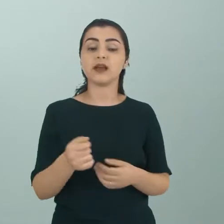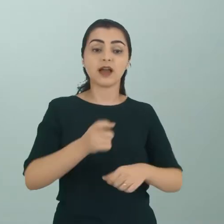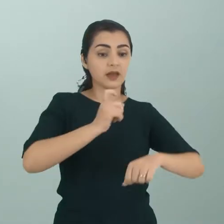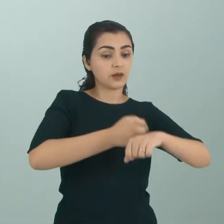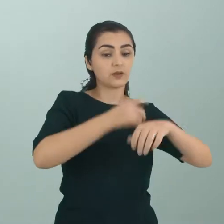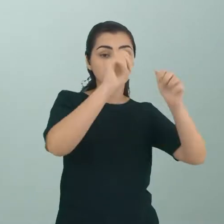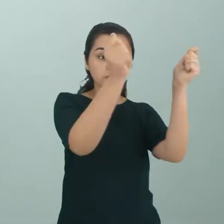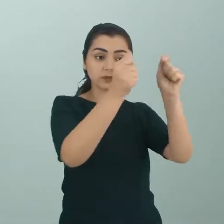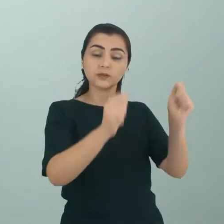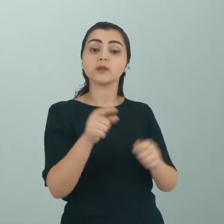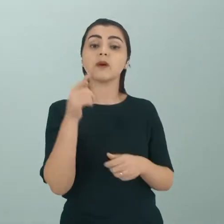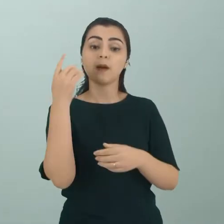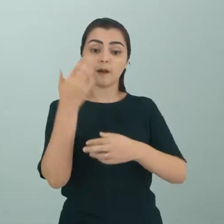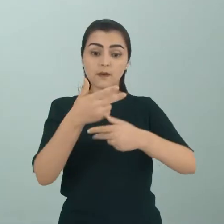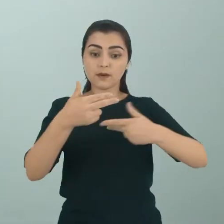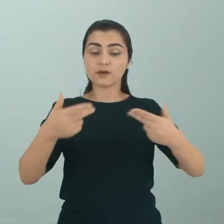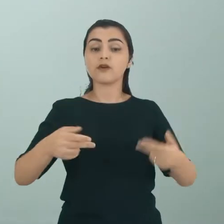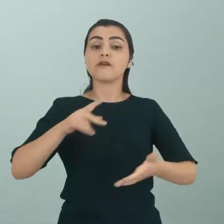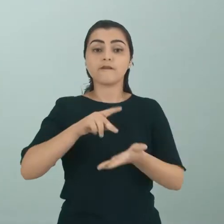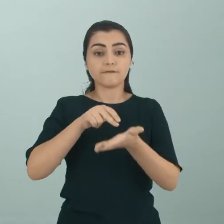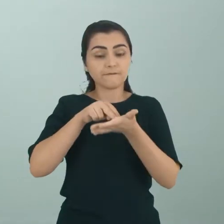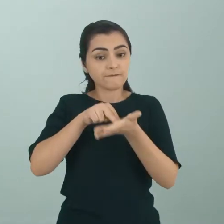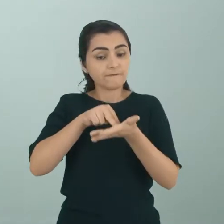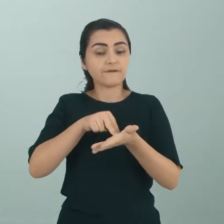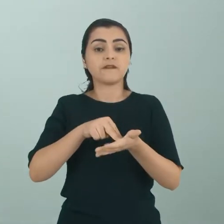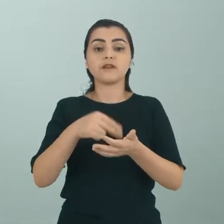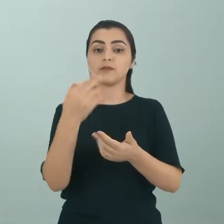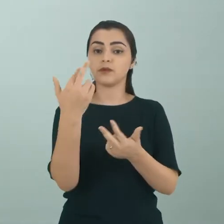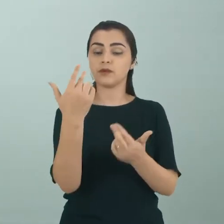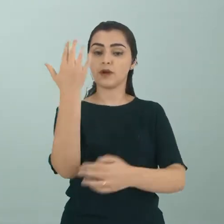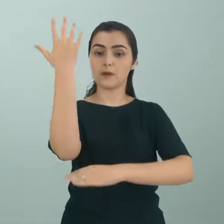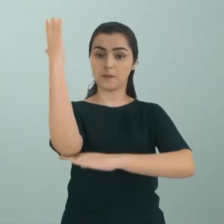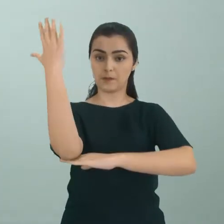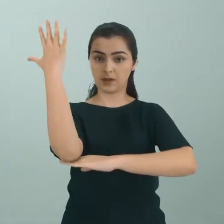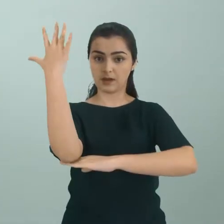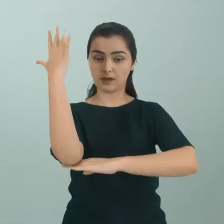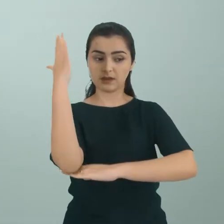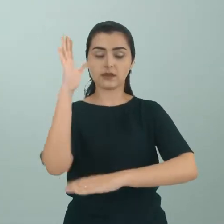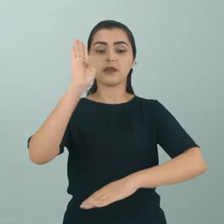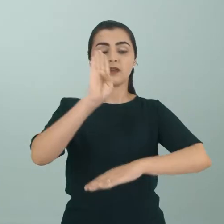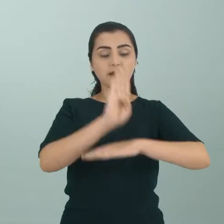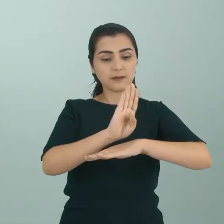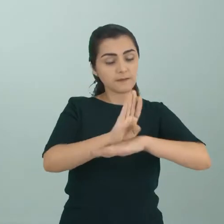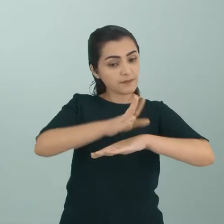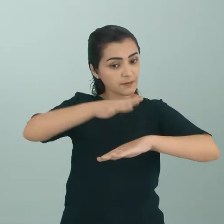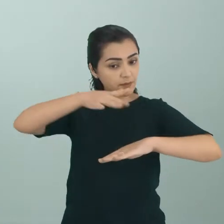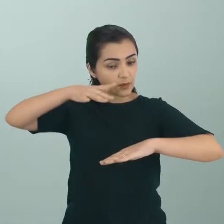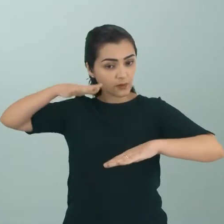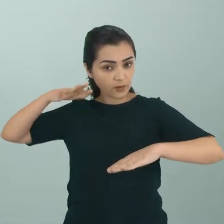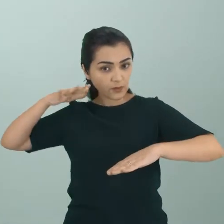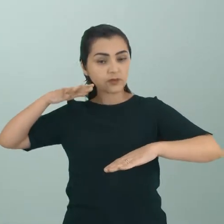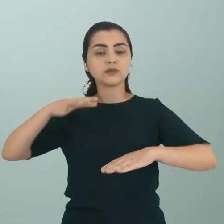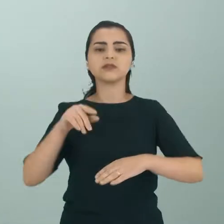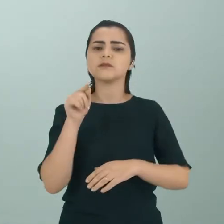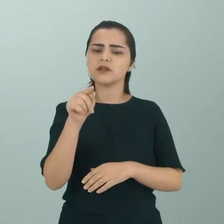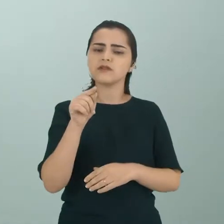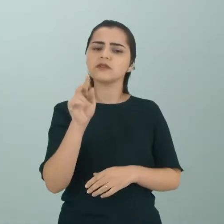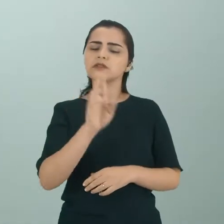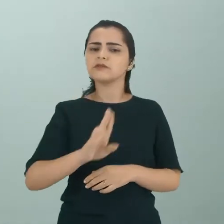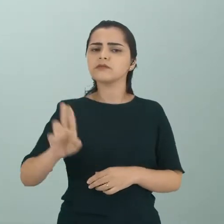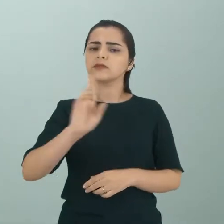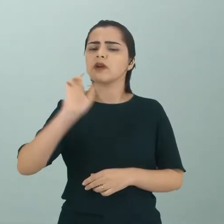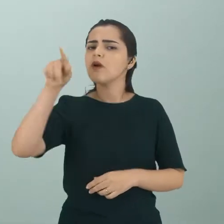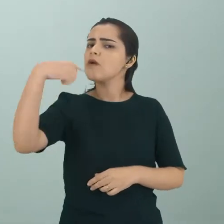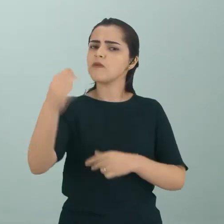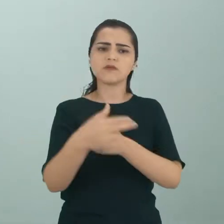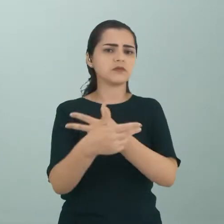uma madeira, um mármore, o bronze. E para você esculpir, você vai usar outros